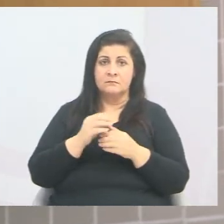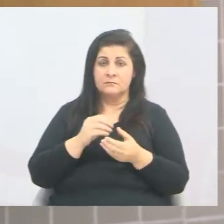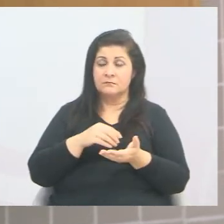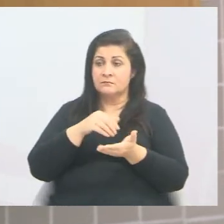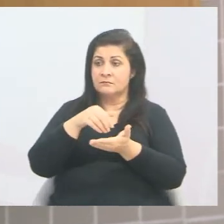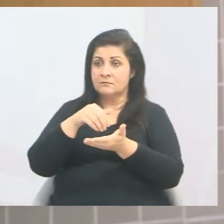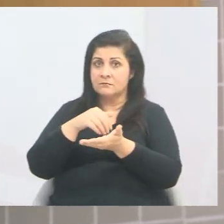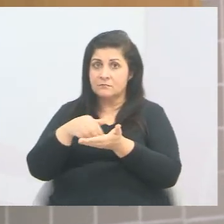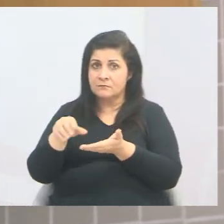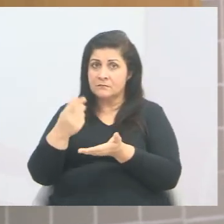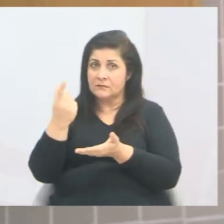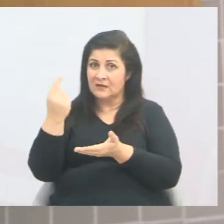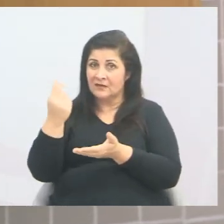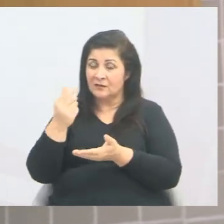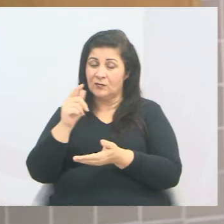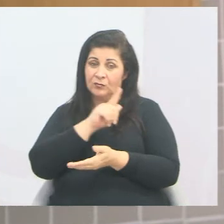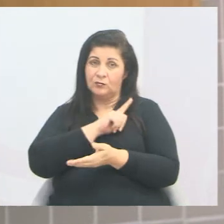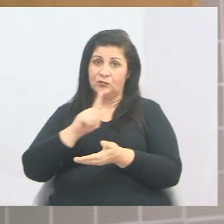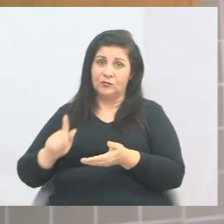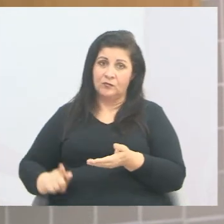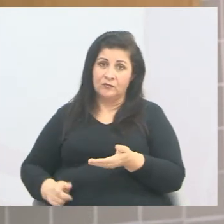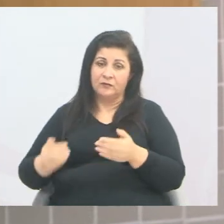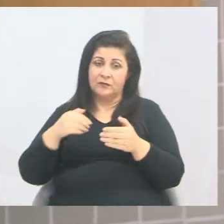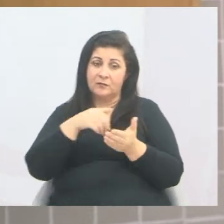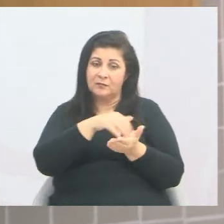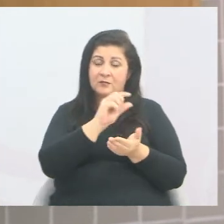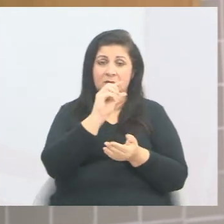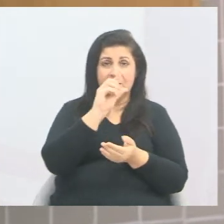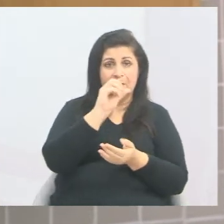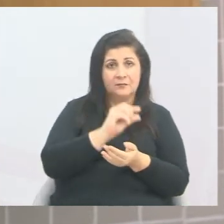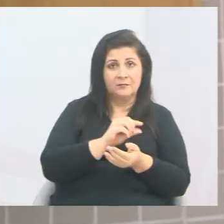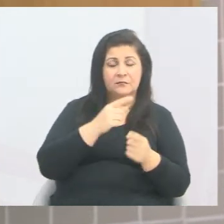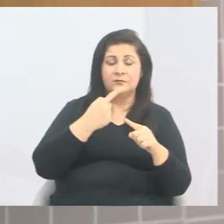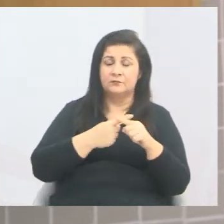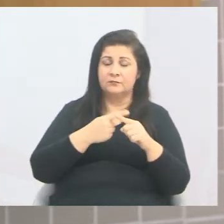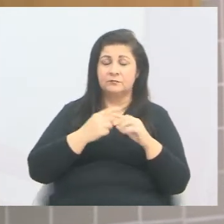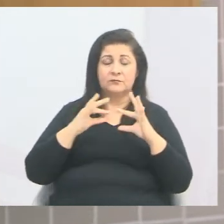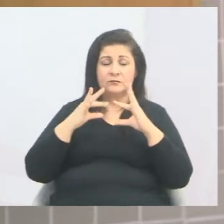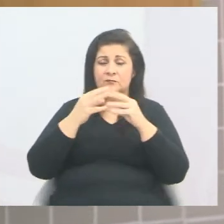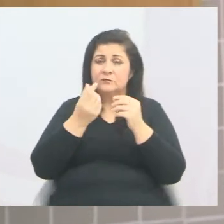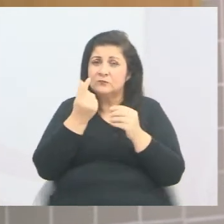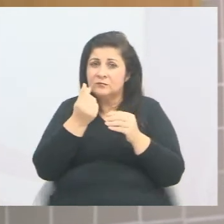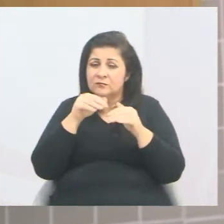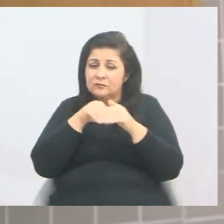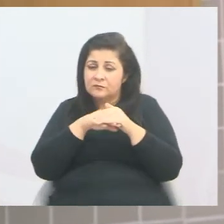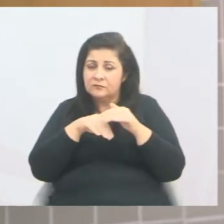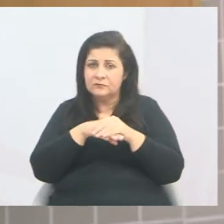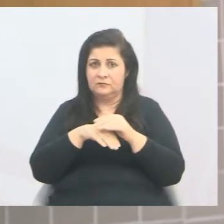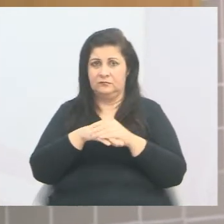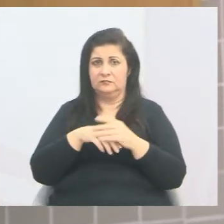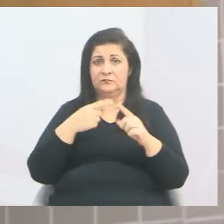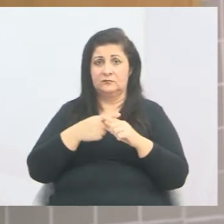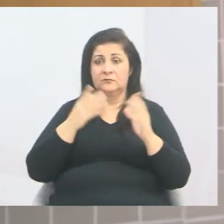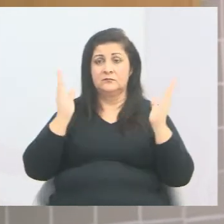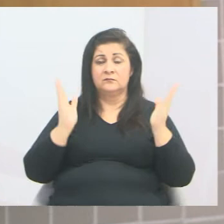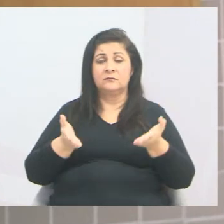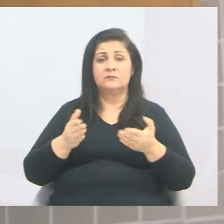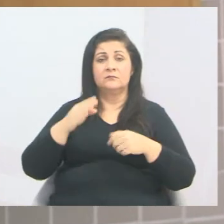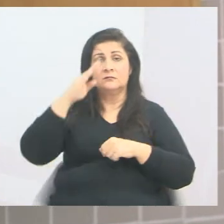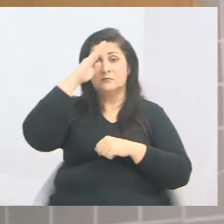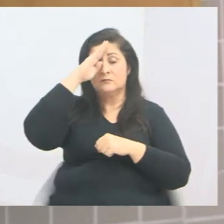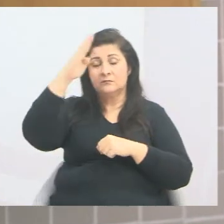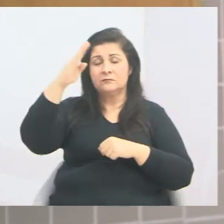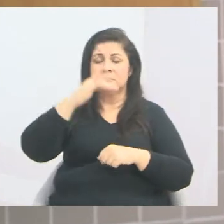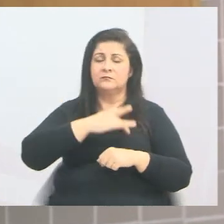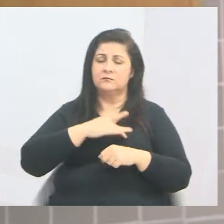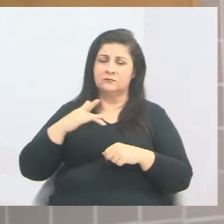órgãos federais e dos órgãos estaduais, devido eles também verem o momento que é necessário agora, que é a saúde,